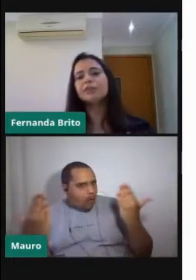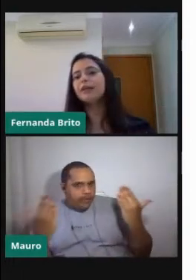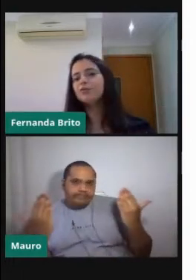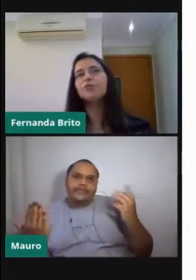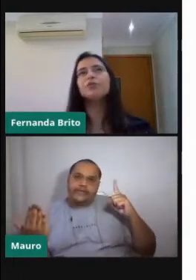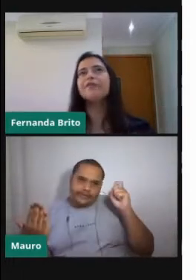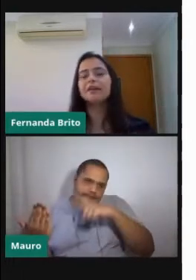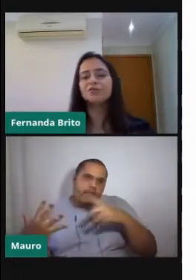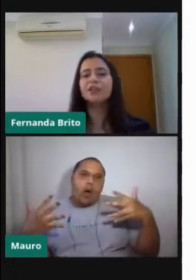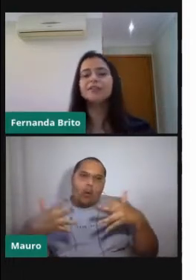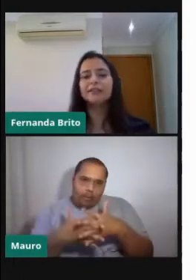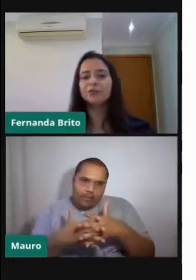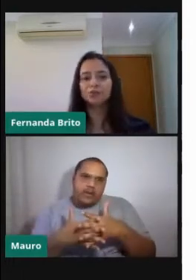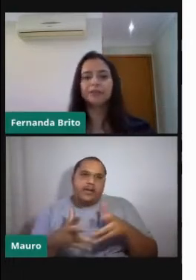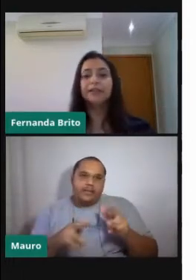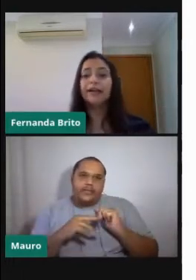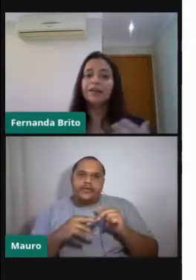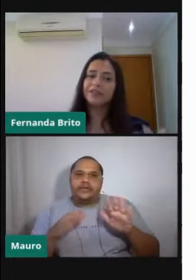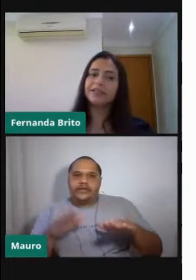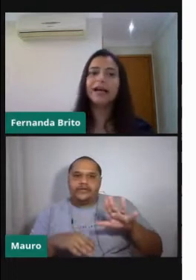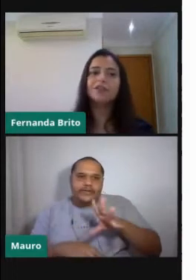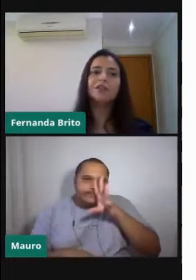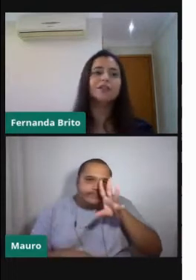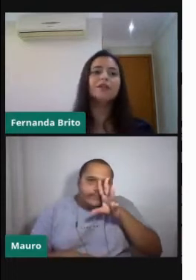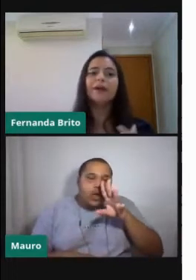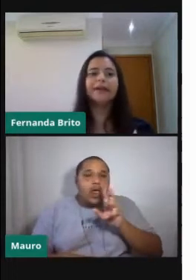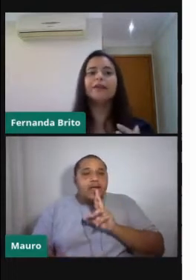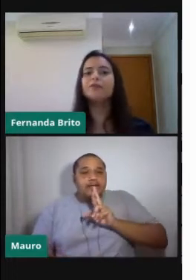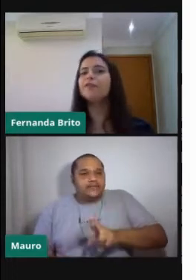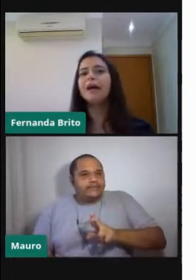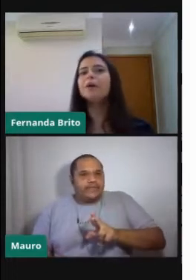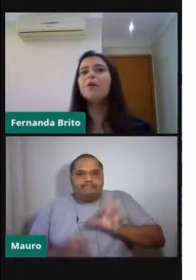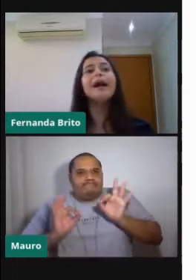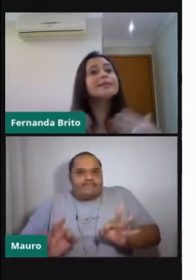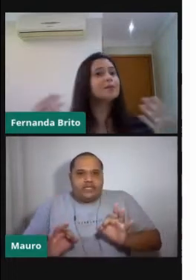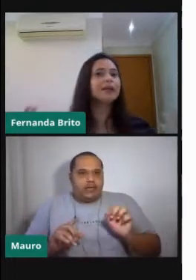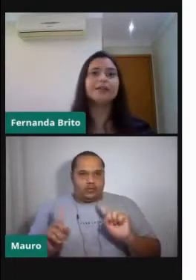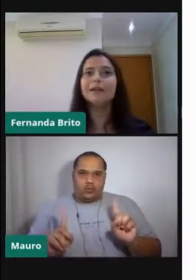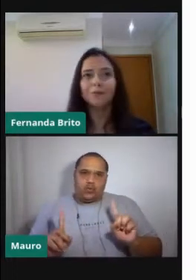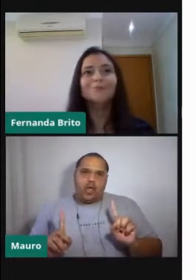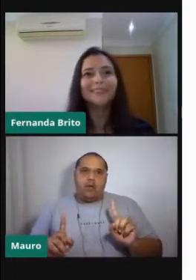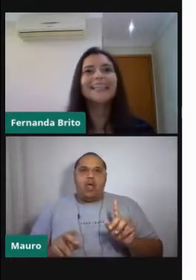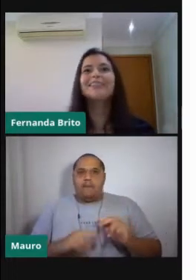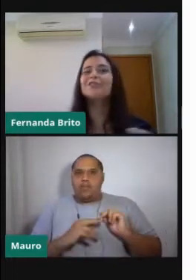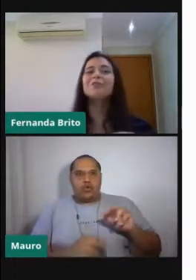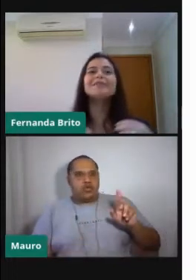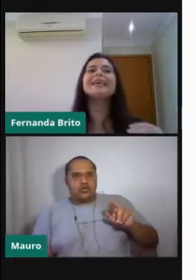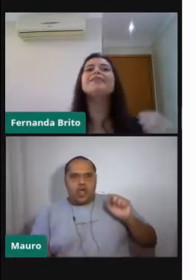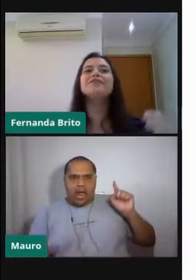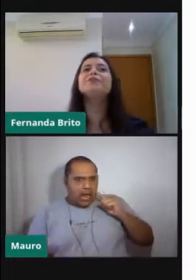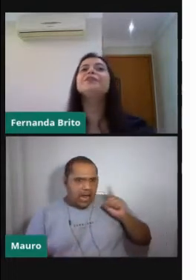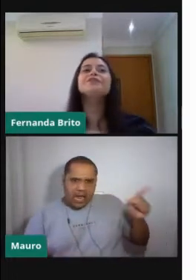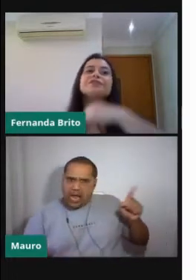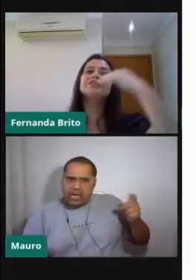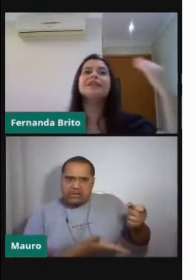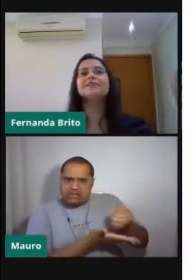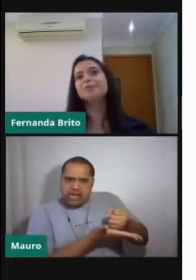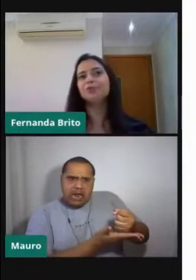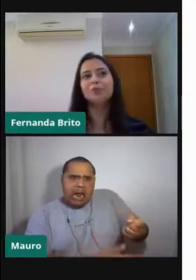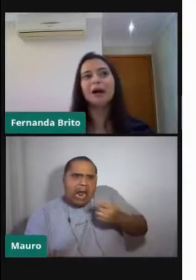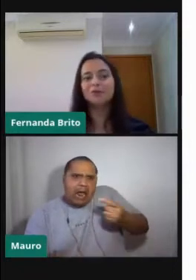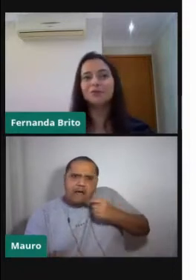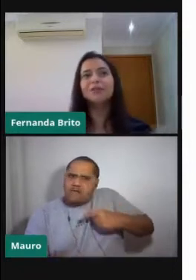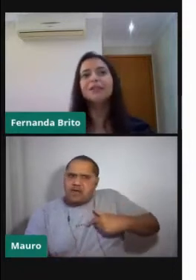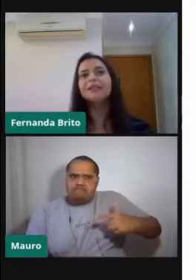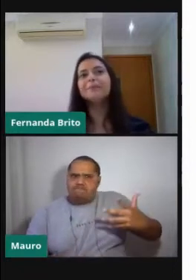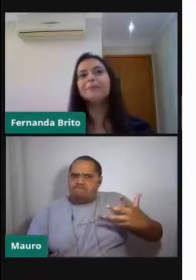existem resultados controversos na literatura. A verdade é que não é nenhum fármaco arrasa quarteirão, né, a gente não consegue ver um nível de evidência